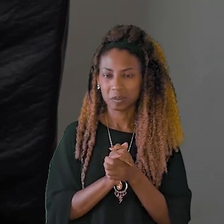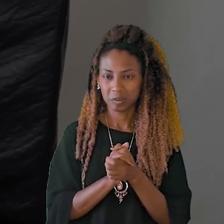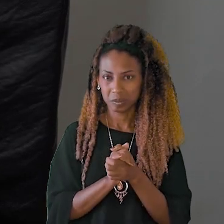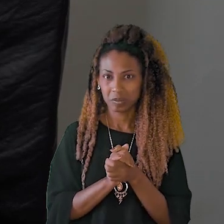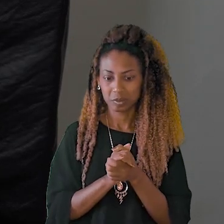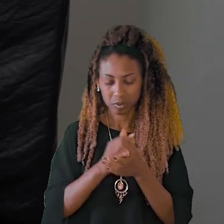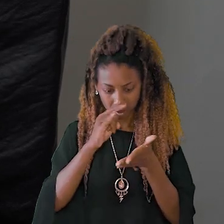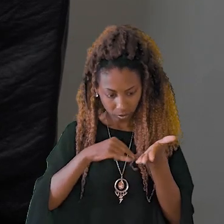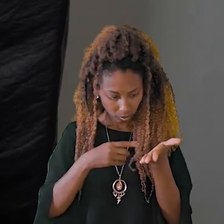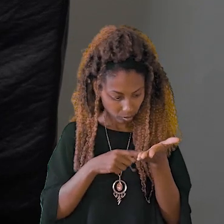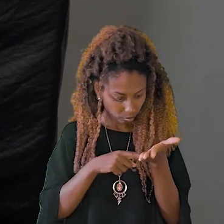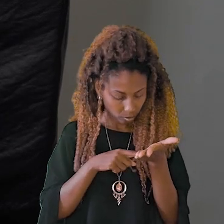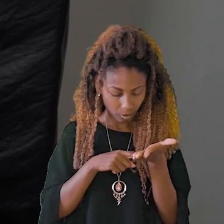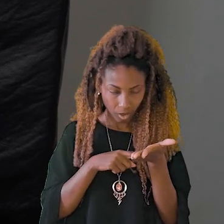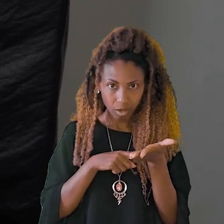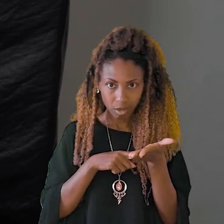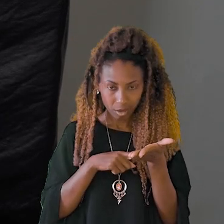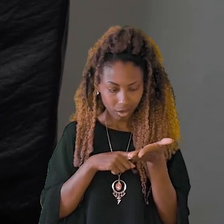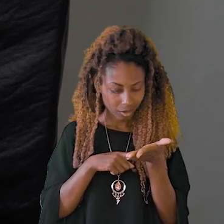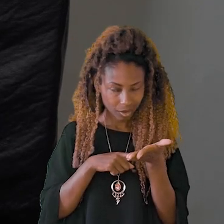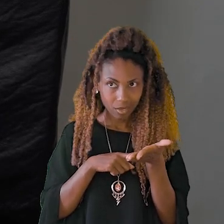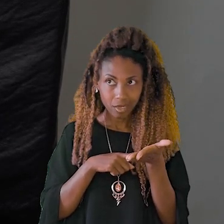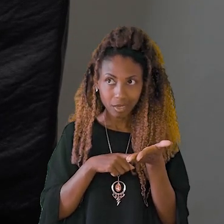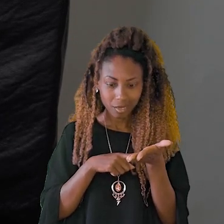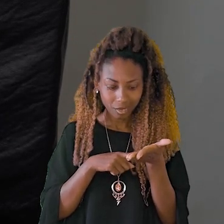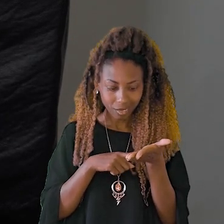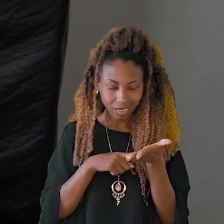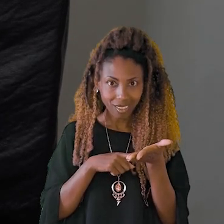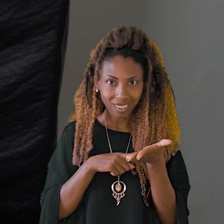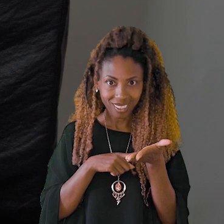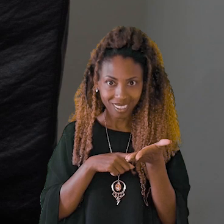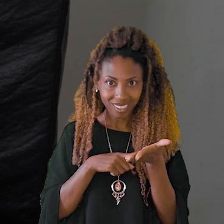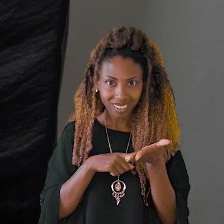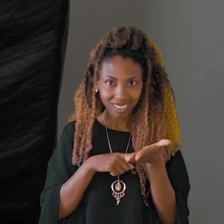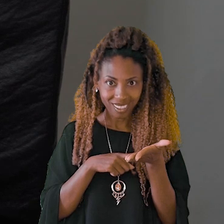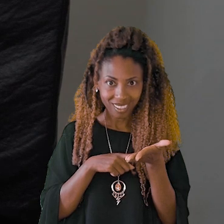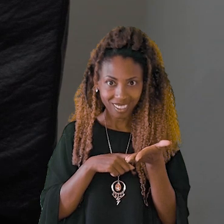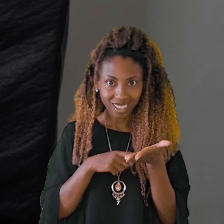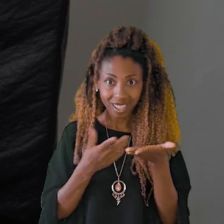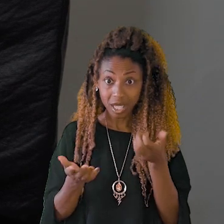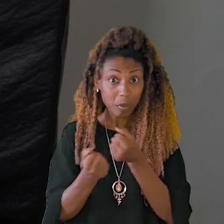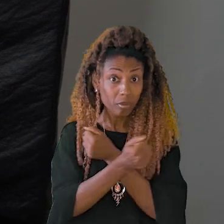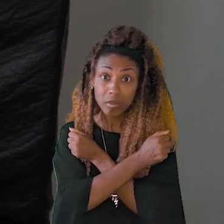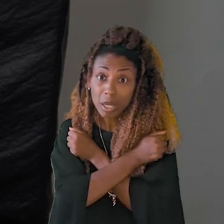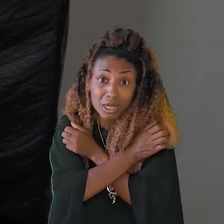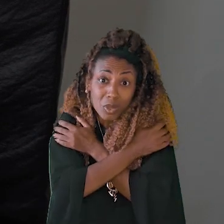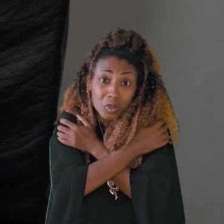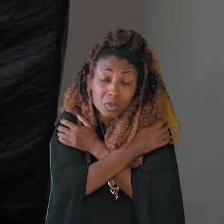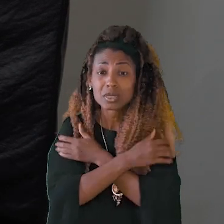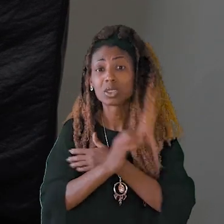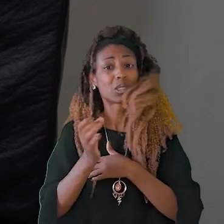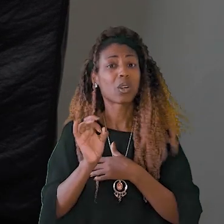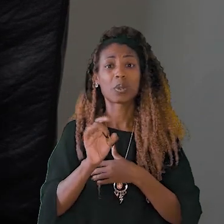a certidão, ela olhou a certidão, ela ficou um tempão assim, olhando a certidão. Ela me olhava. Olhava a certidão e me olhava. Ela me abraçou, no final das contas.